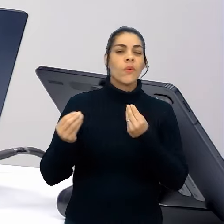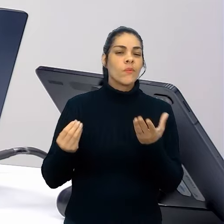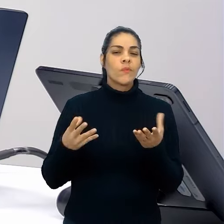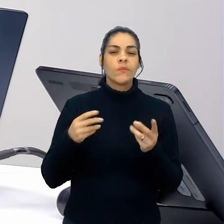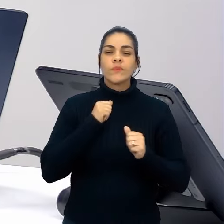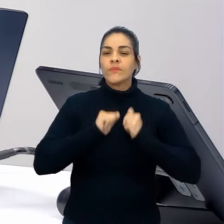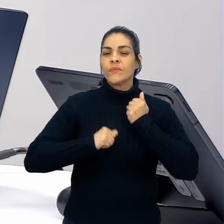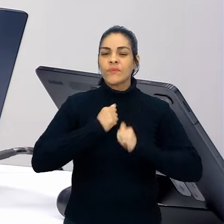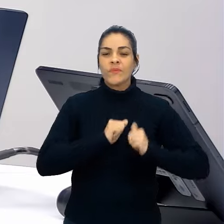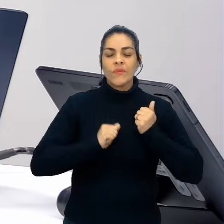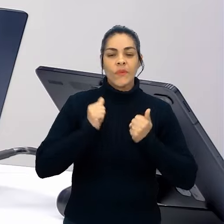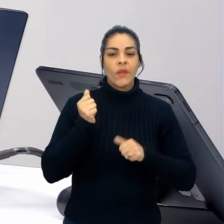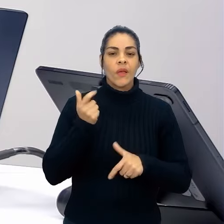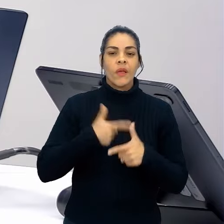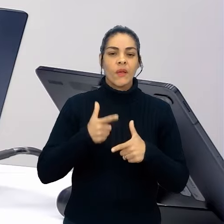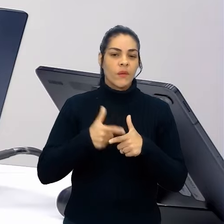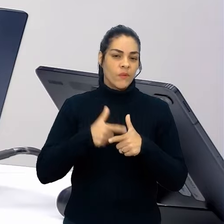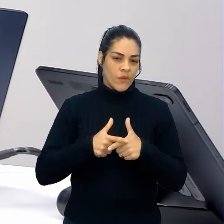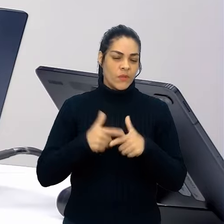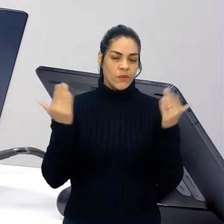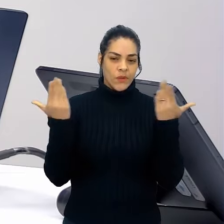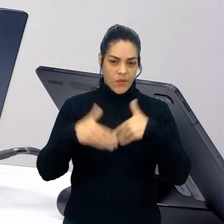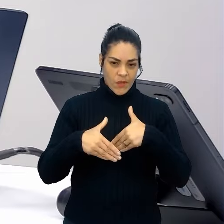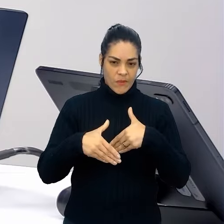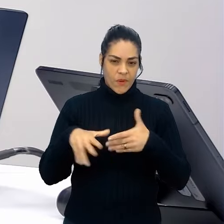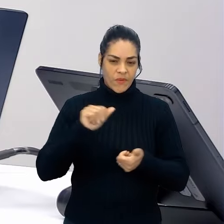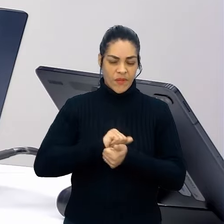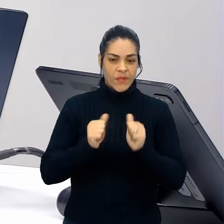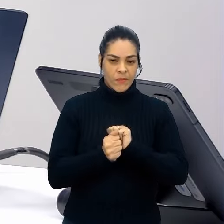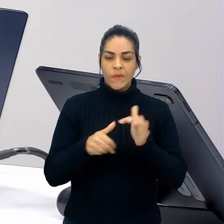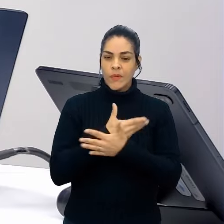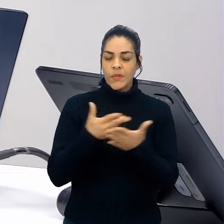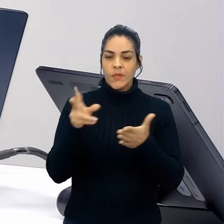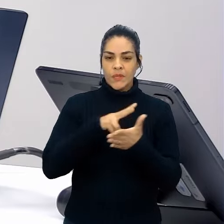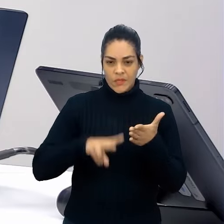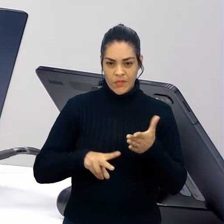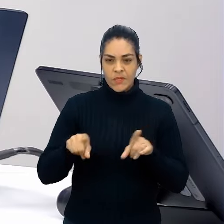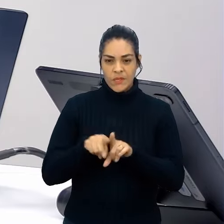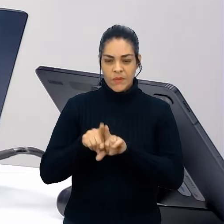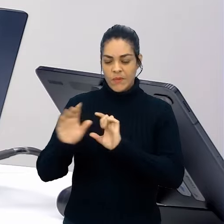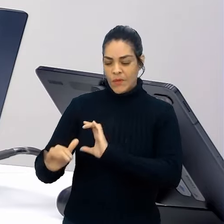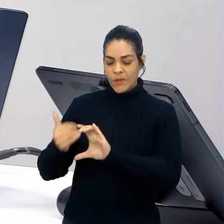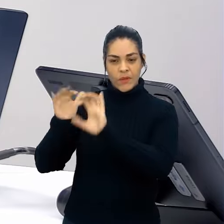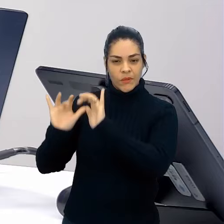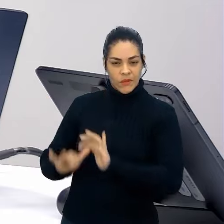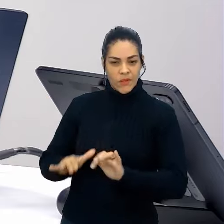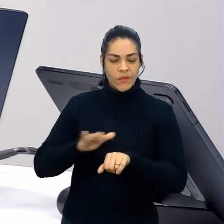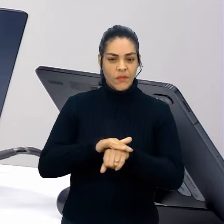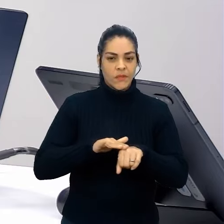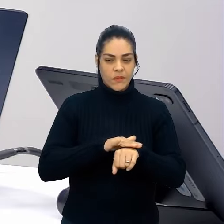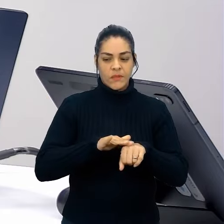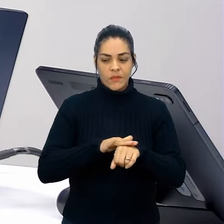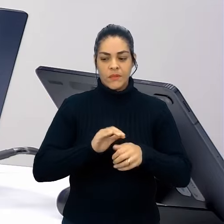ansiosos com o problema das provas adaptadas, e a gente leu aqui e a gente vai passar esse chat e vai conversar